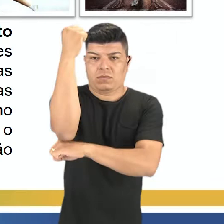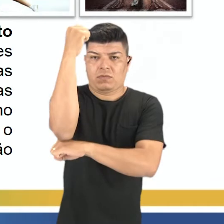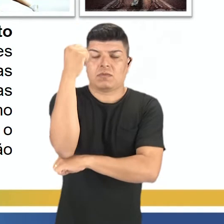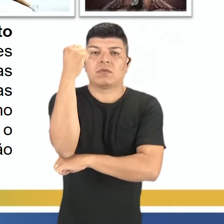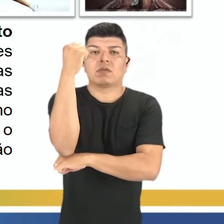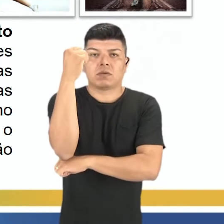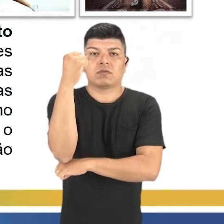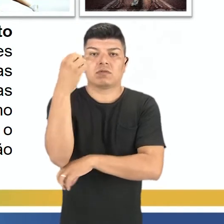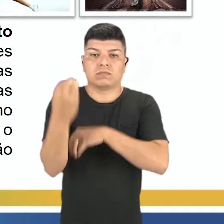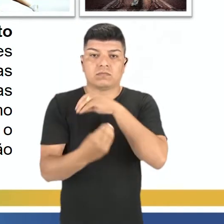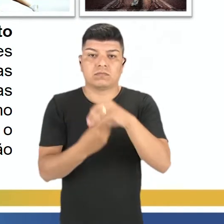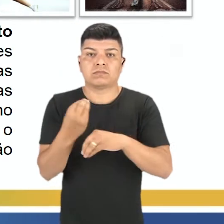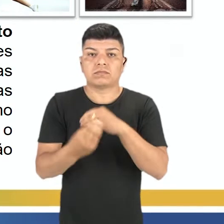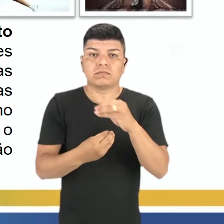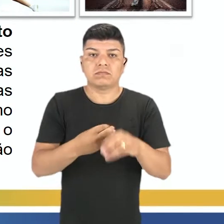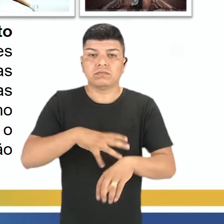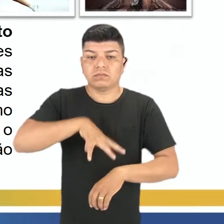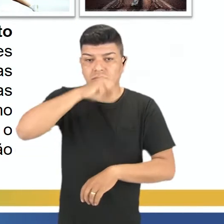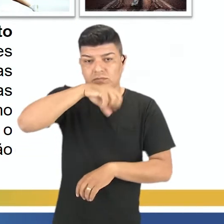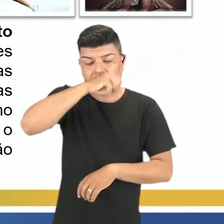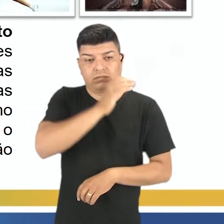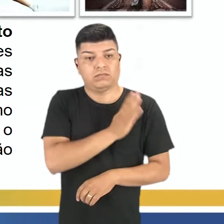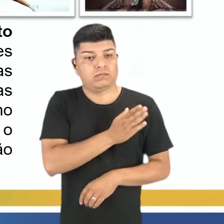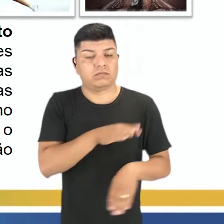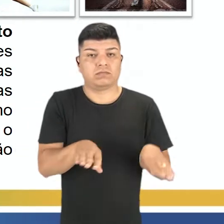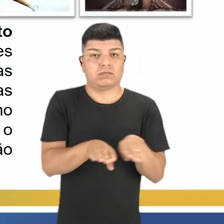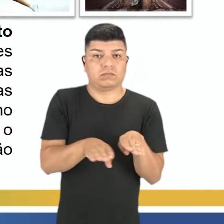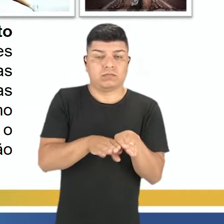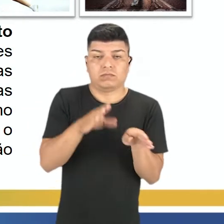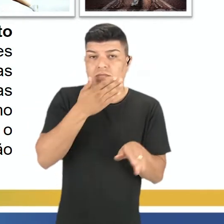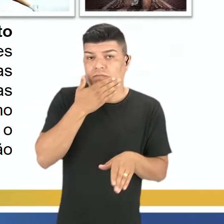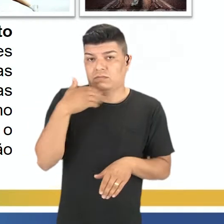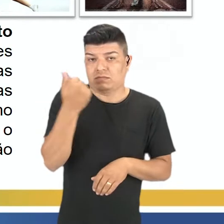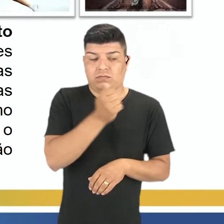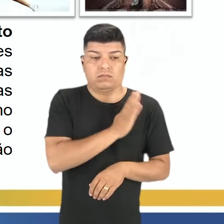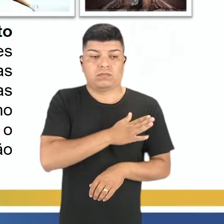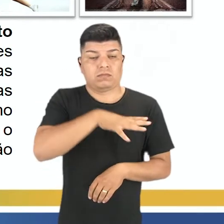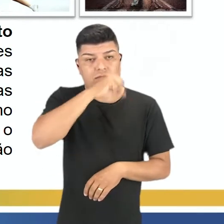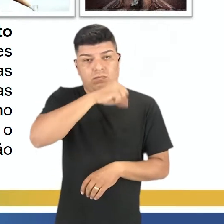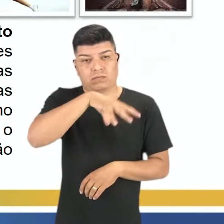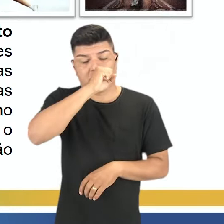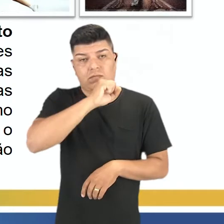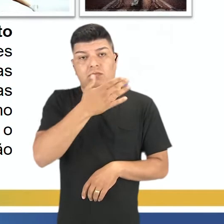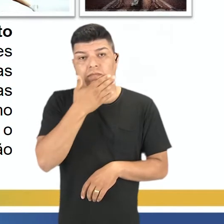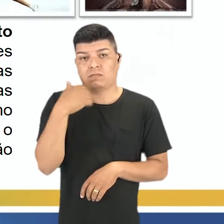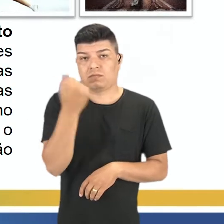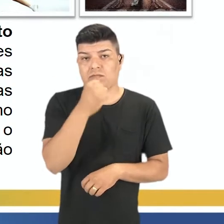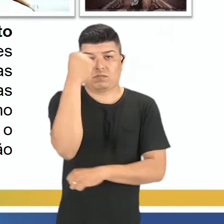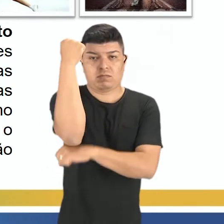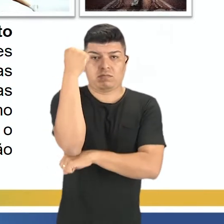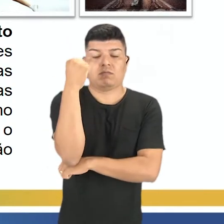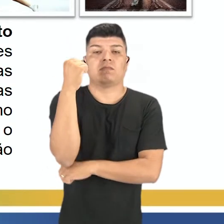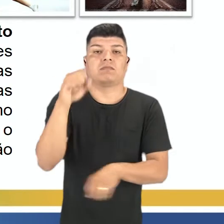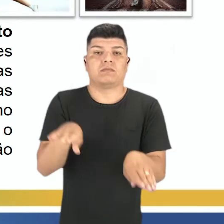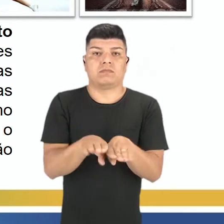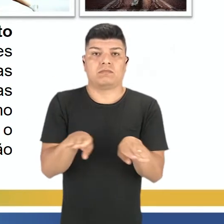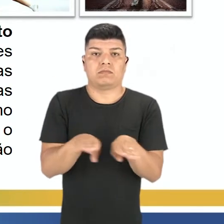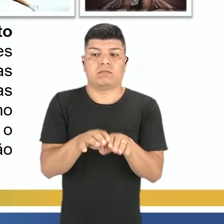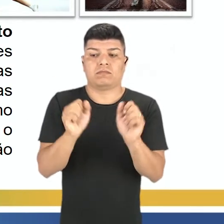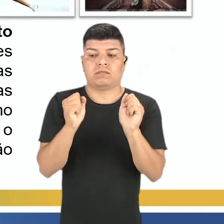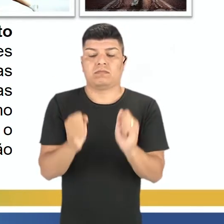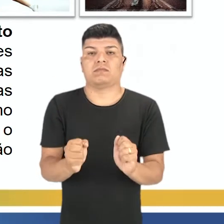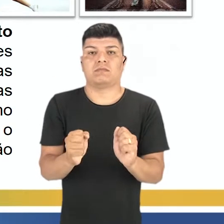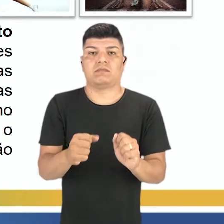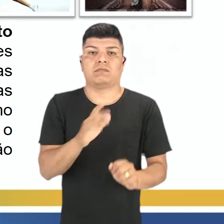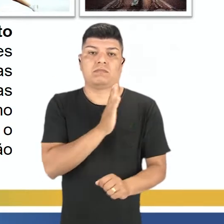nosso condicionamento cardiorrespiratório. Quanto melhor o nosso cardiorrespiratório, melhor a nossa resistência aeróbica, que nos permite obtermos um